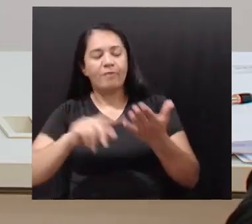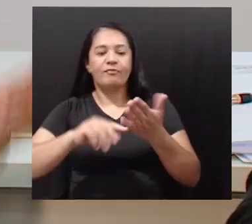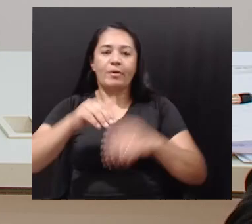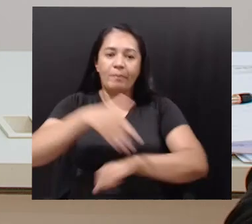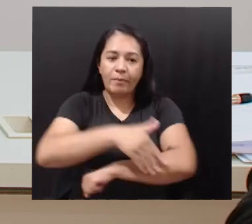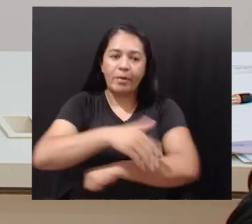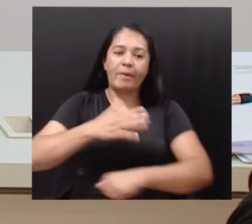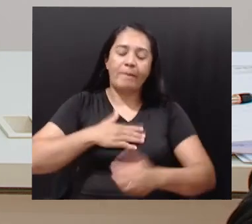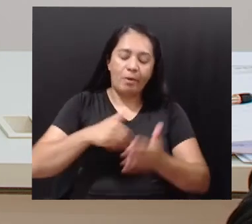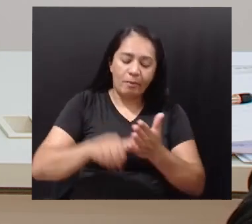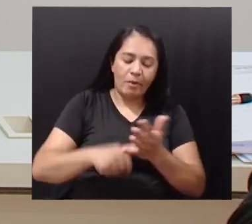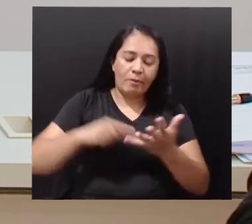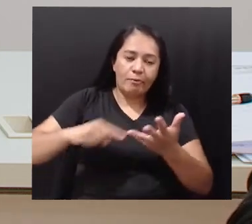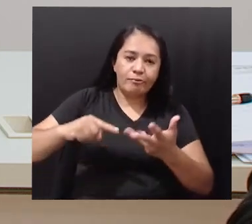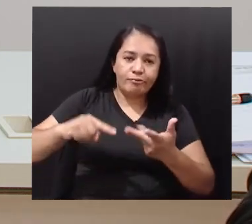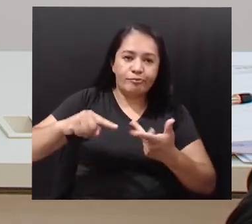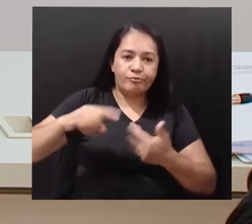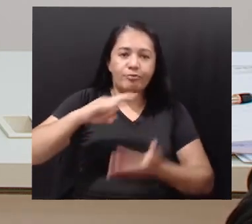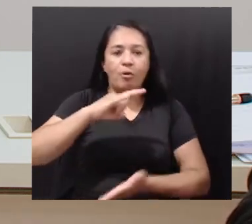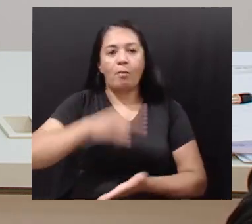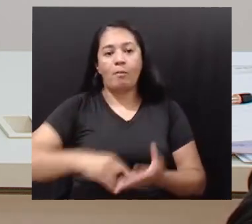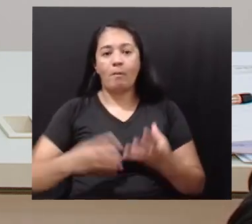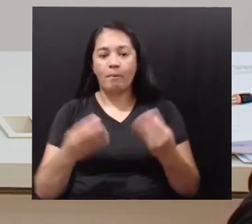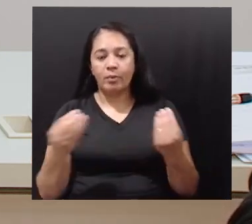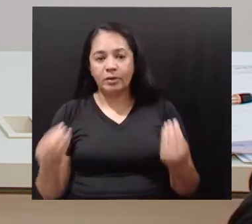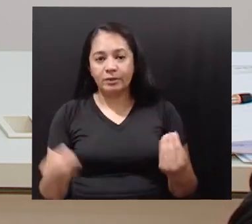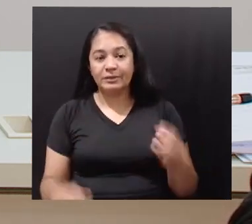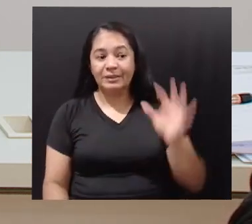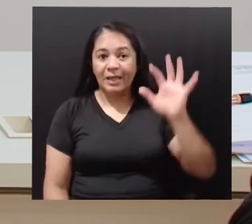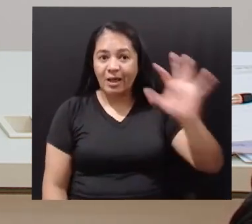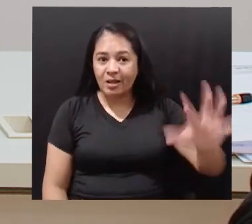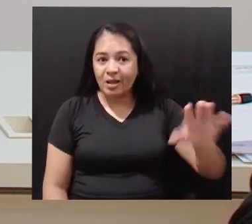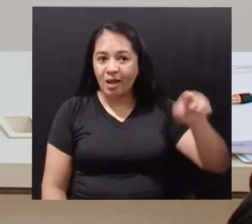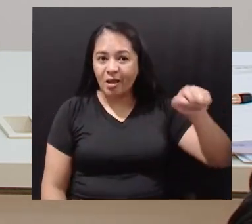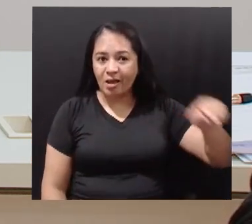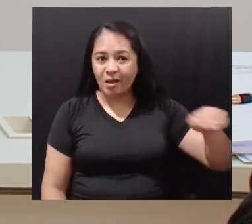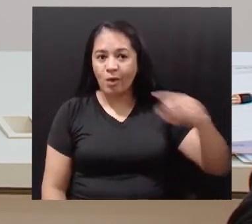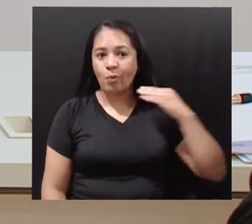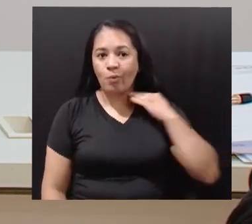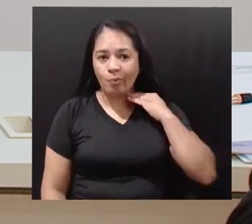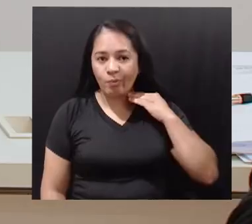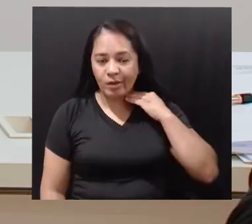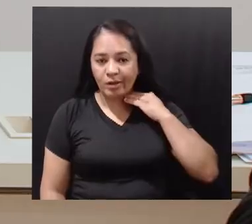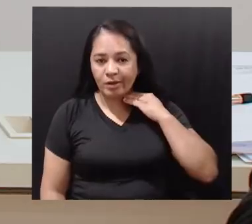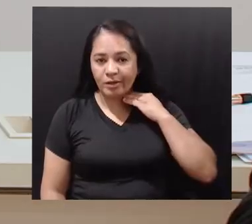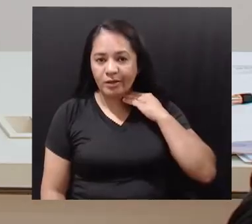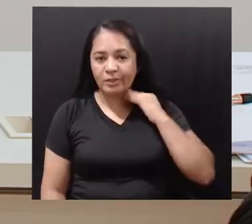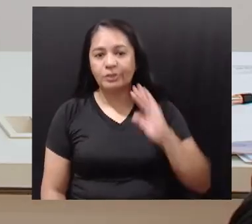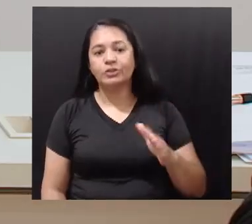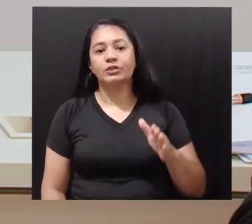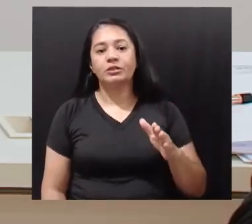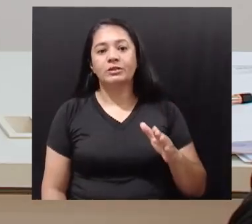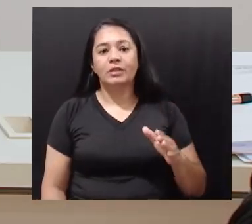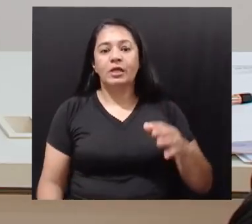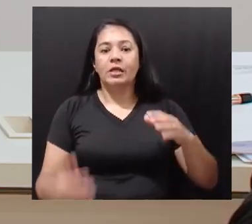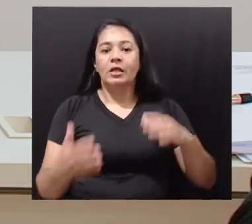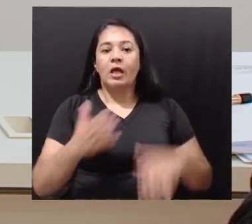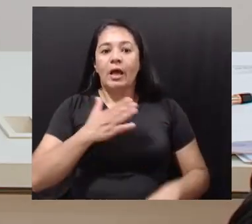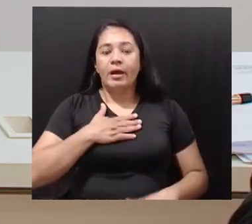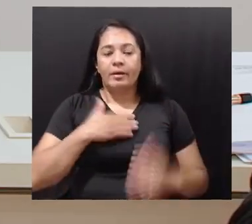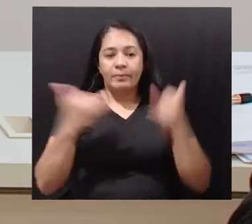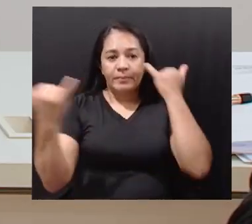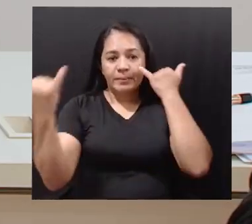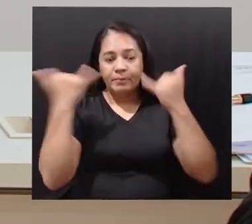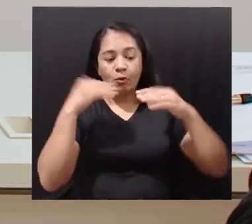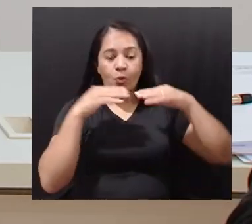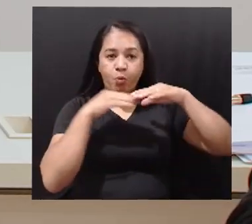e uma série de outros dados. Aquele banco, ele passa a guardar os meus dados. Então, aquilo